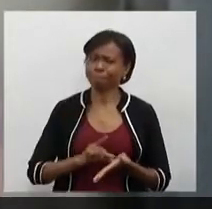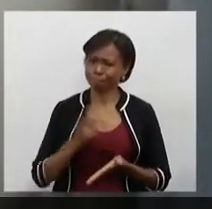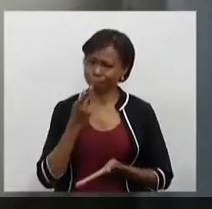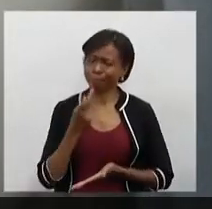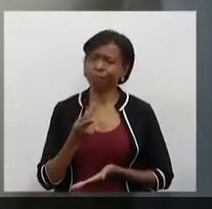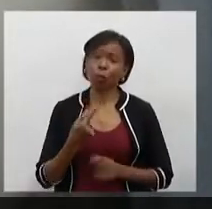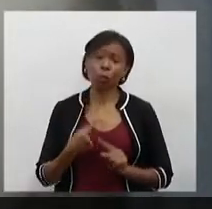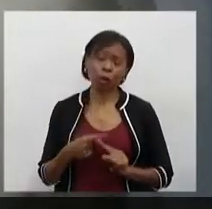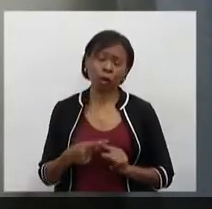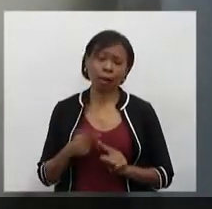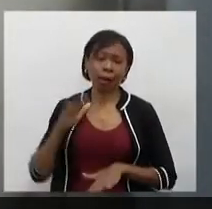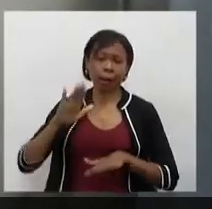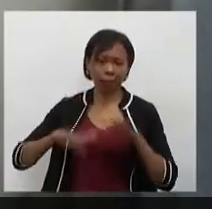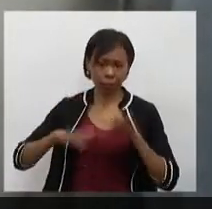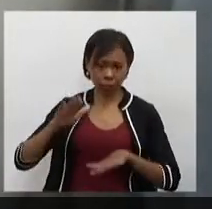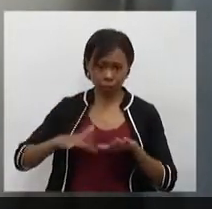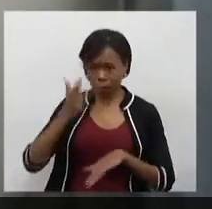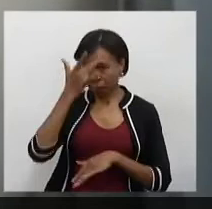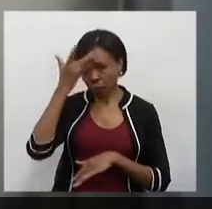da saúde,